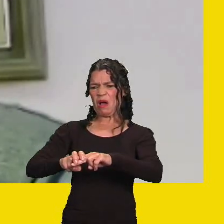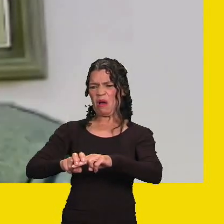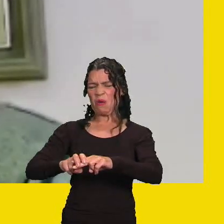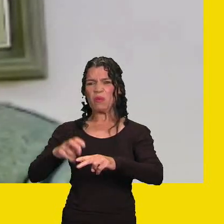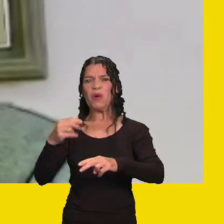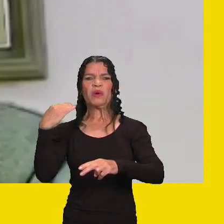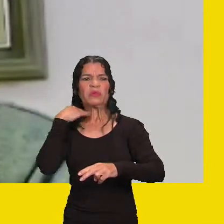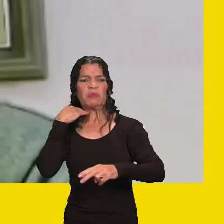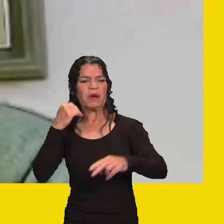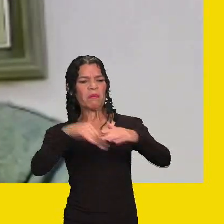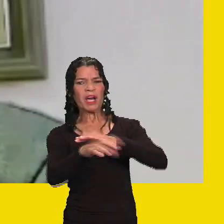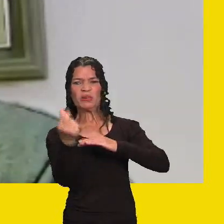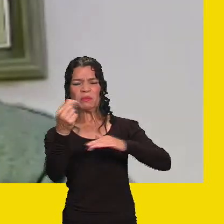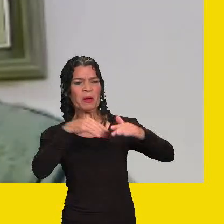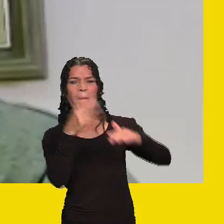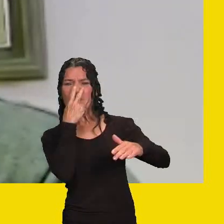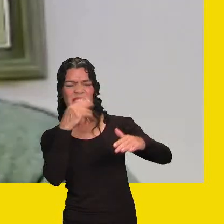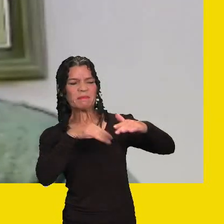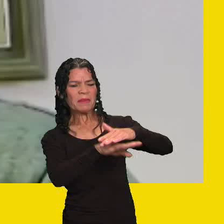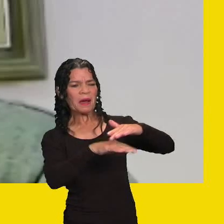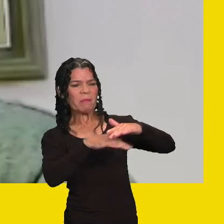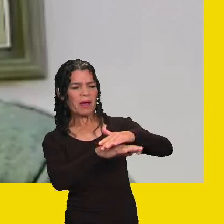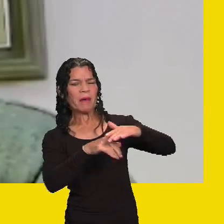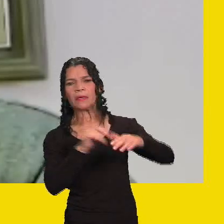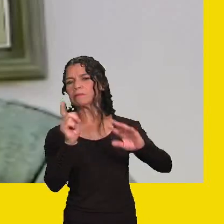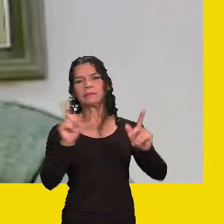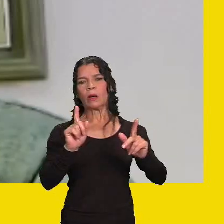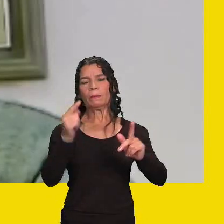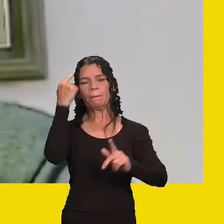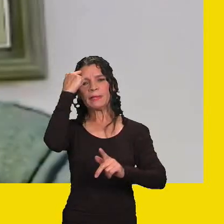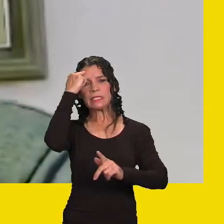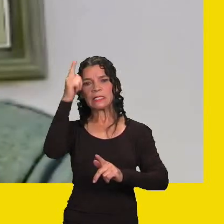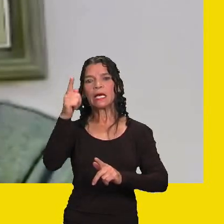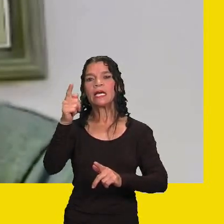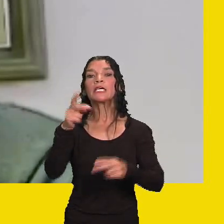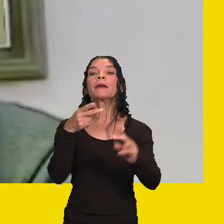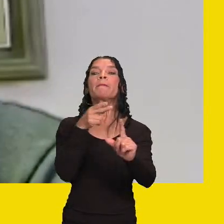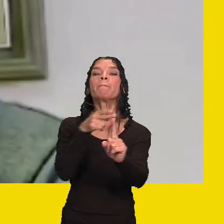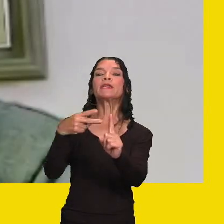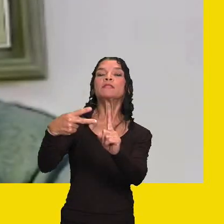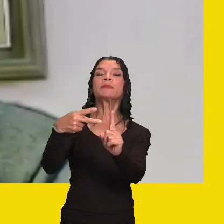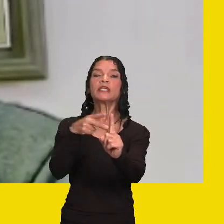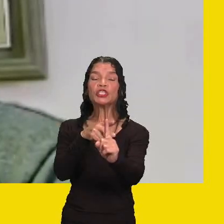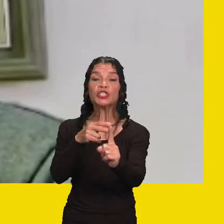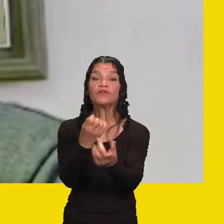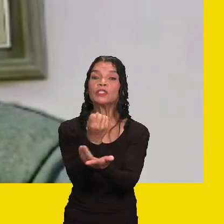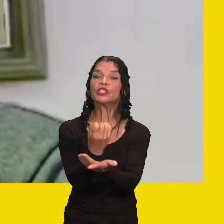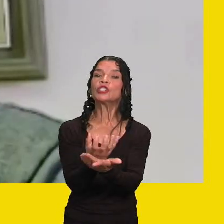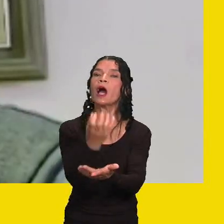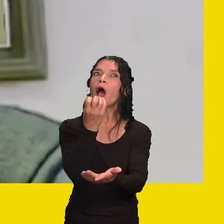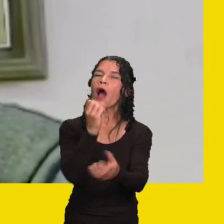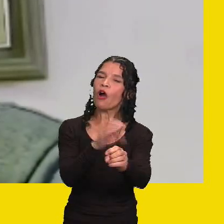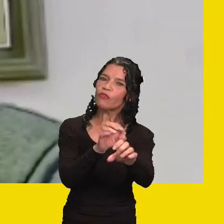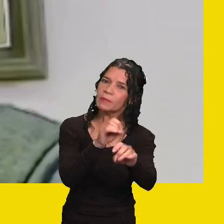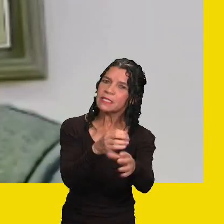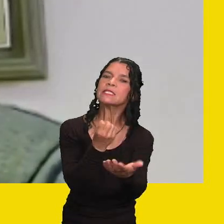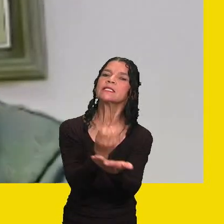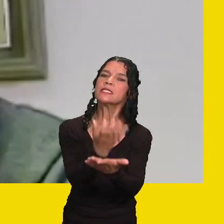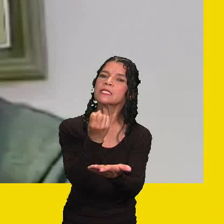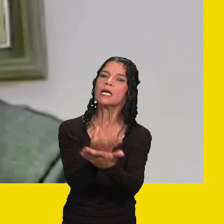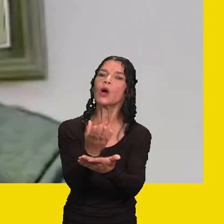como educação bancária, a gente pode pensar, sim, em perspectivas de alfabetização que